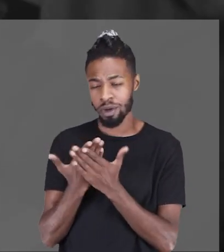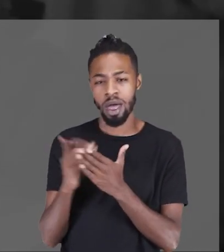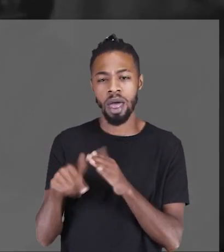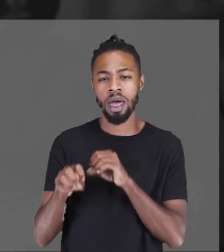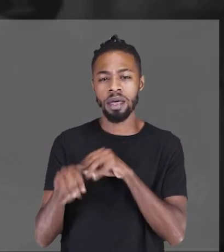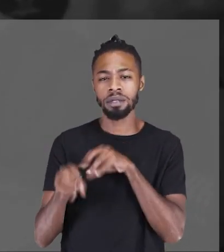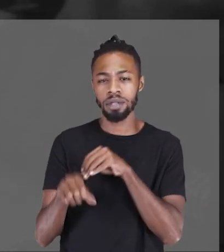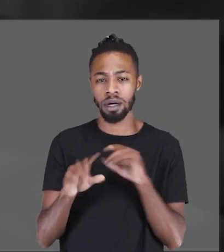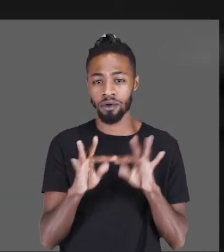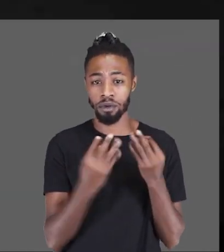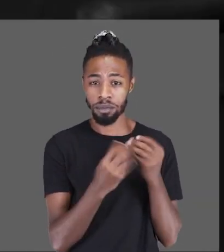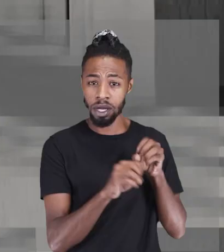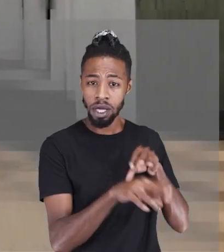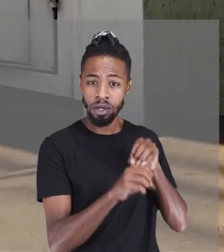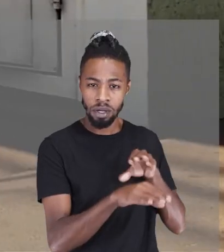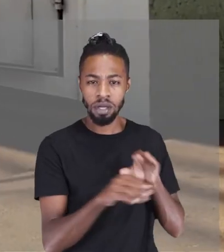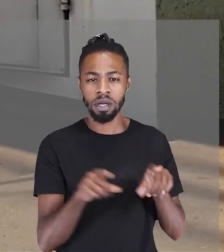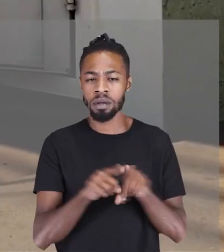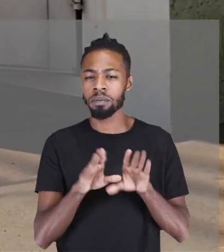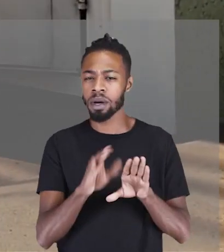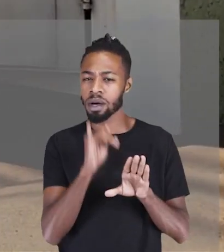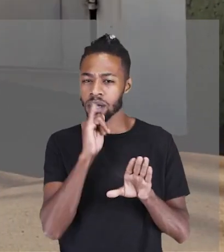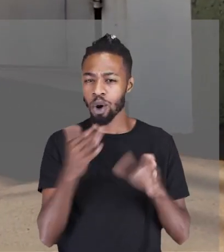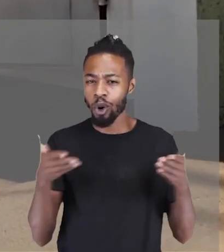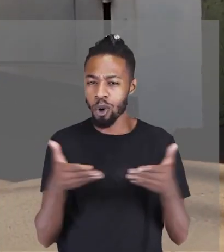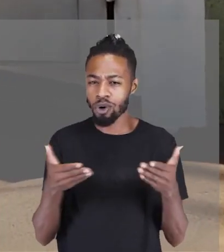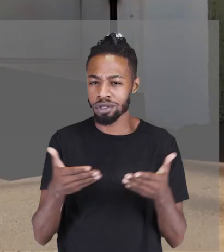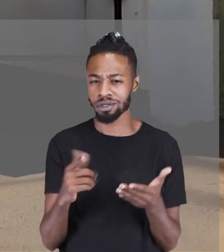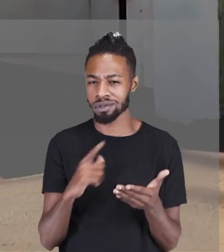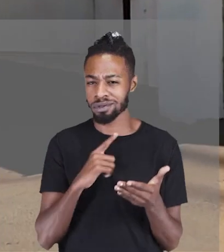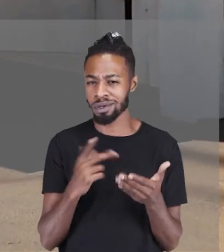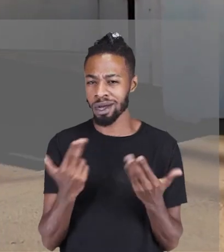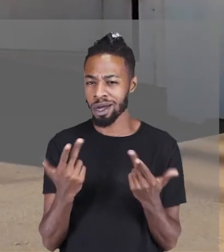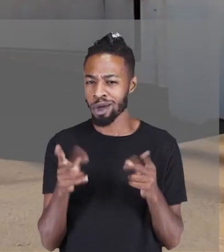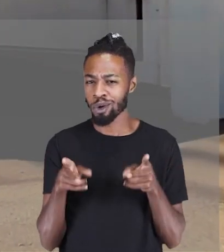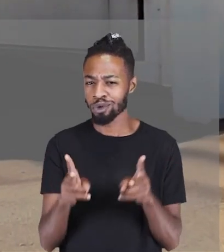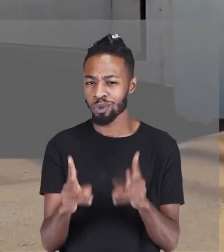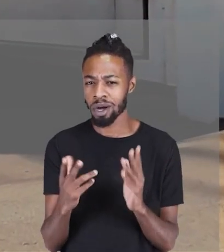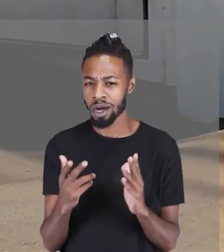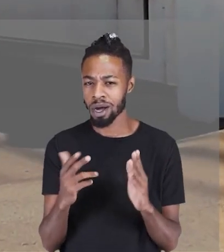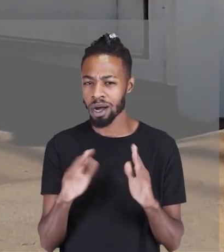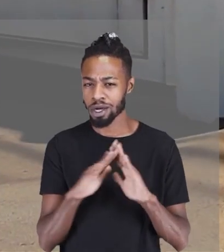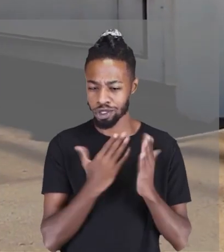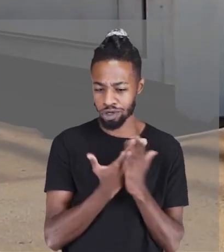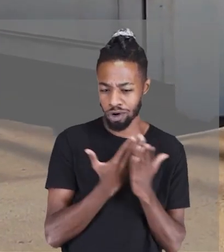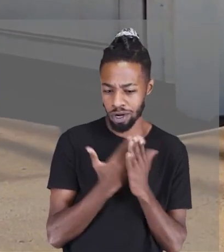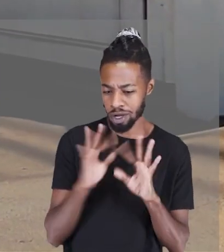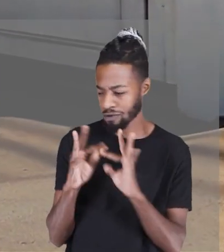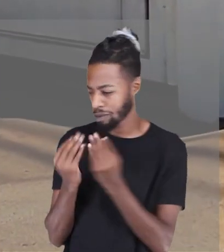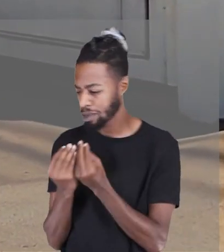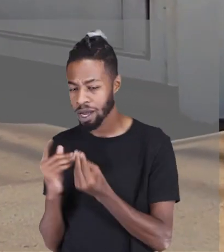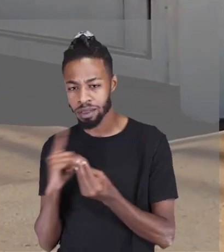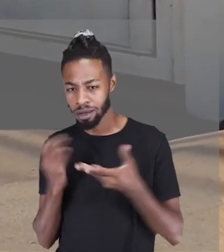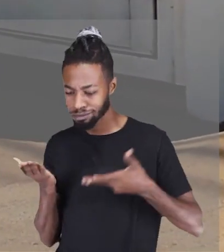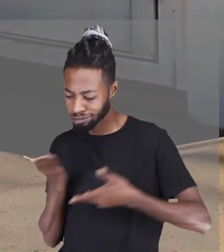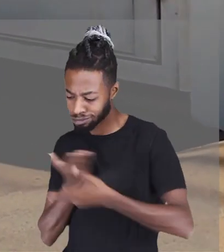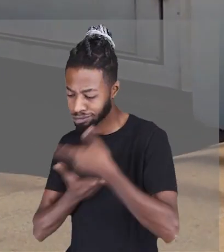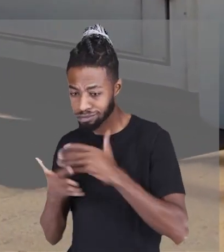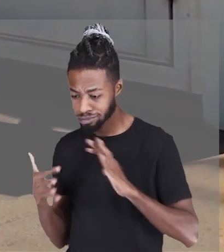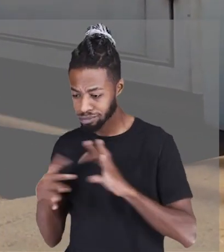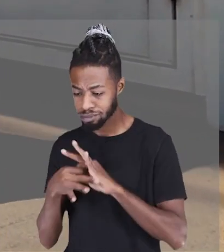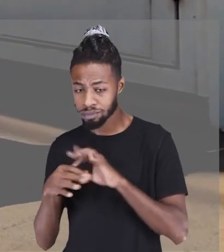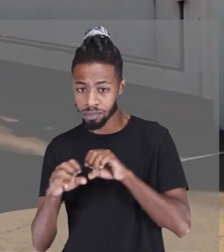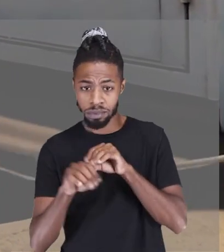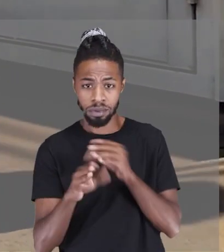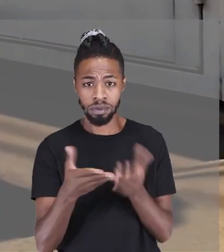e o papel da escola é ensinar. Mas será que na sociedade atual essa premissa ainda é válida? Como a escola e a família estão se